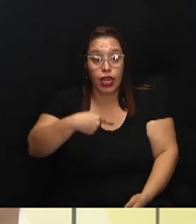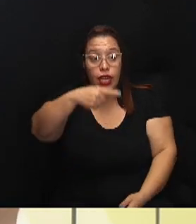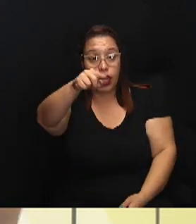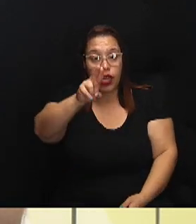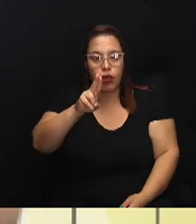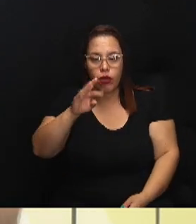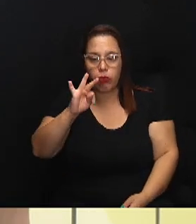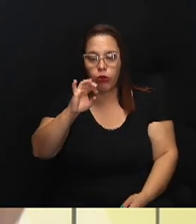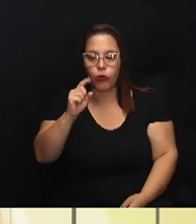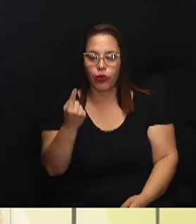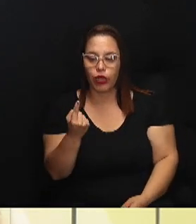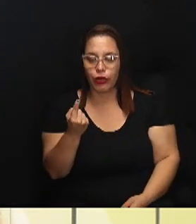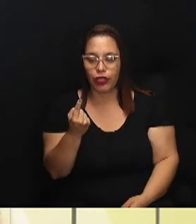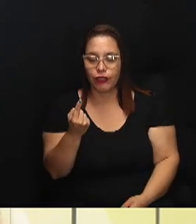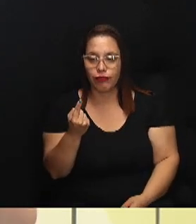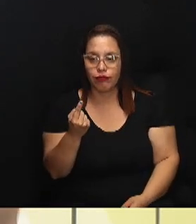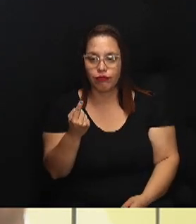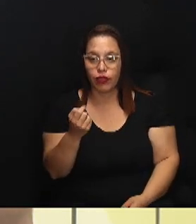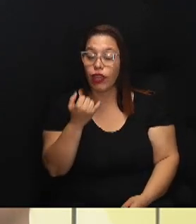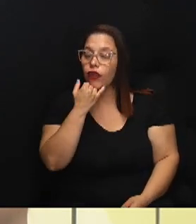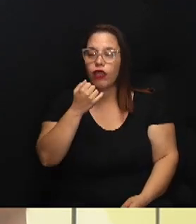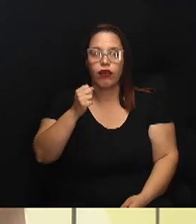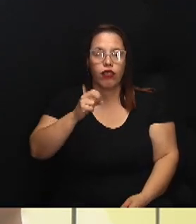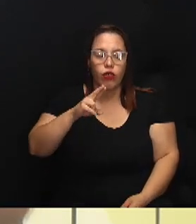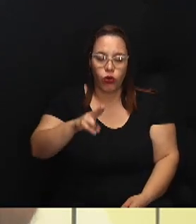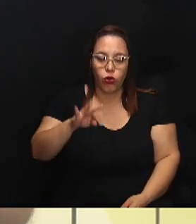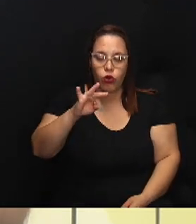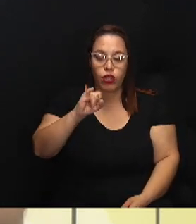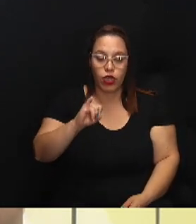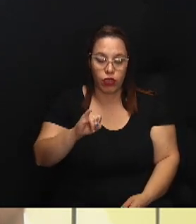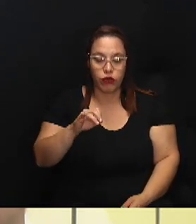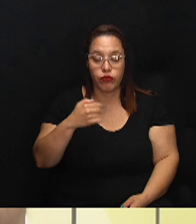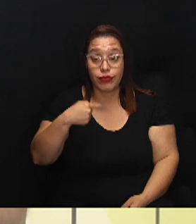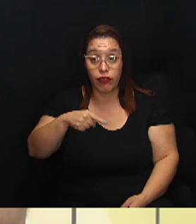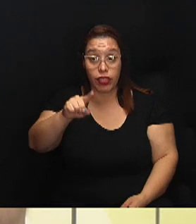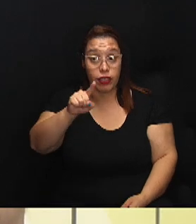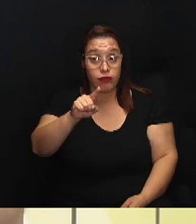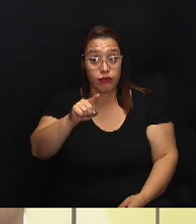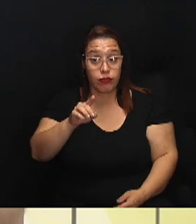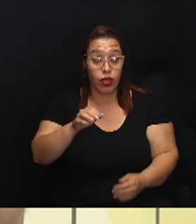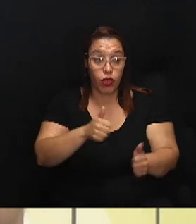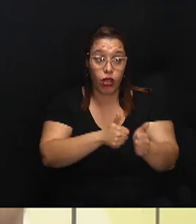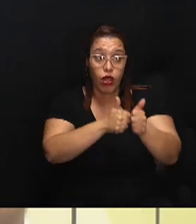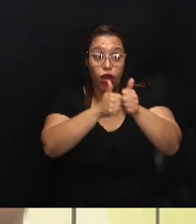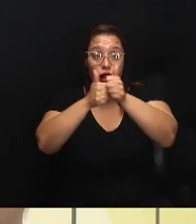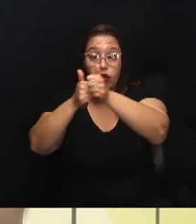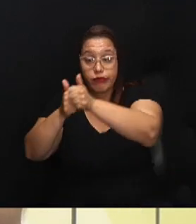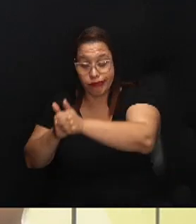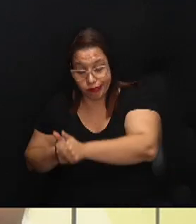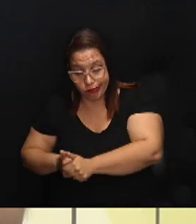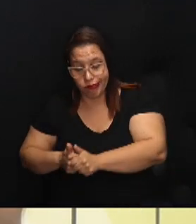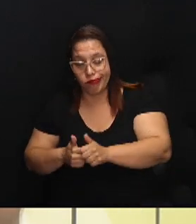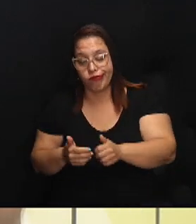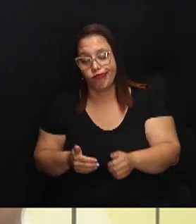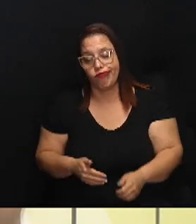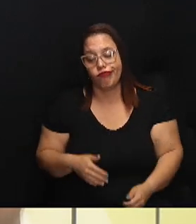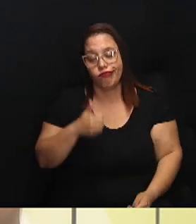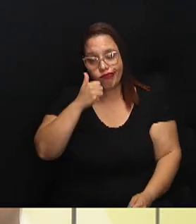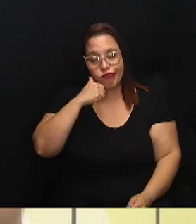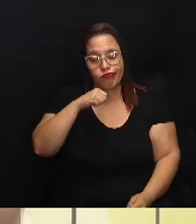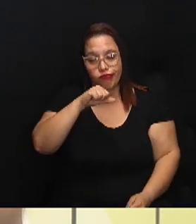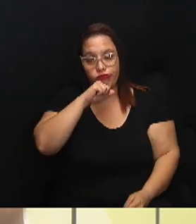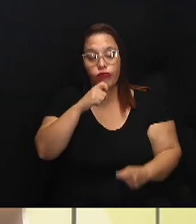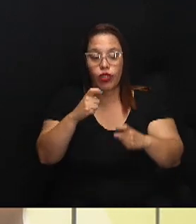cuidados muito mais intensivos. Todo o esforço, né, que a mãe acompanha ali, dos médicos, né, da equipe